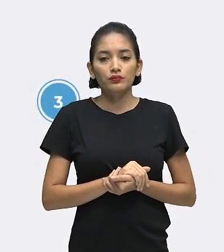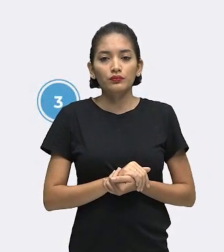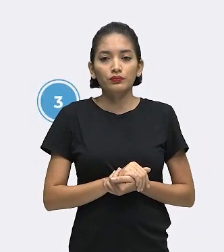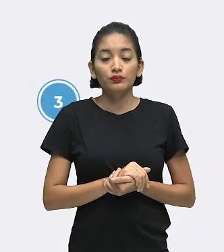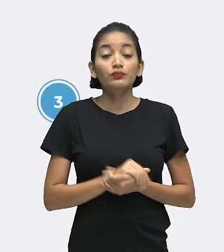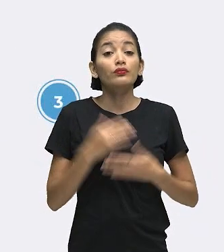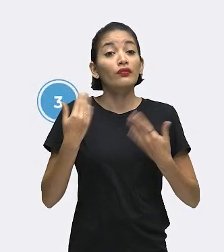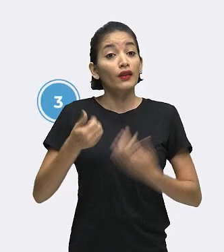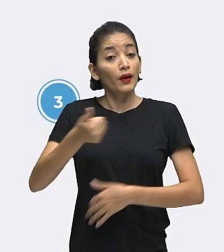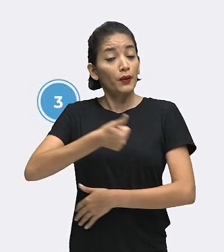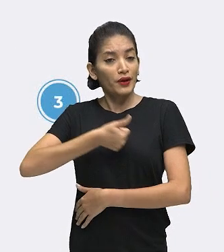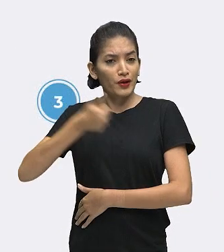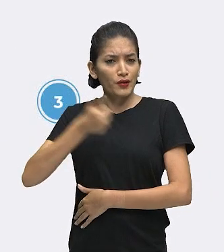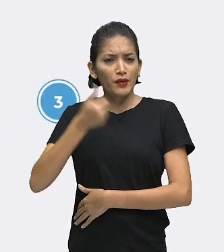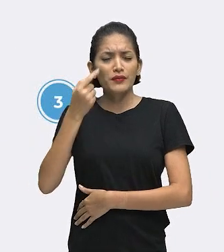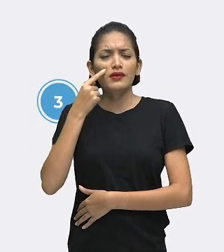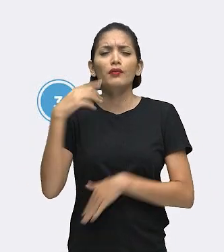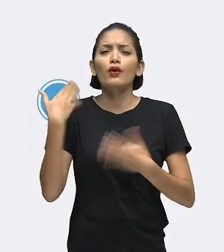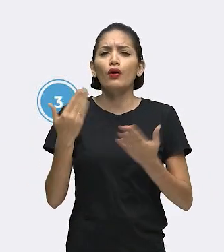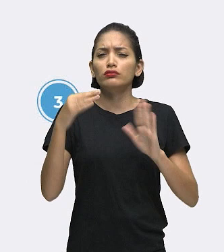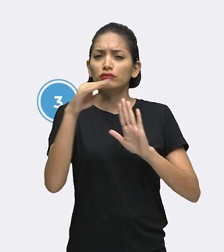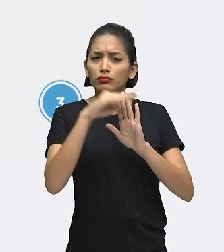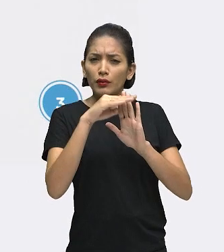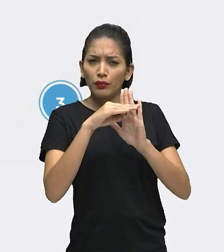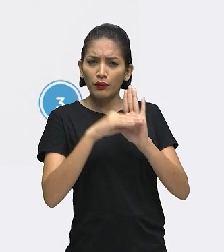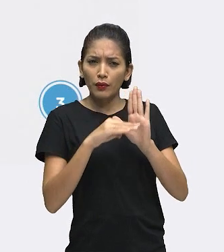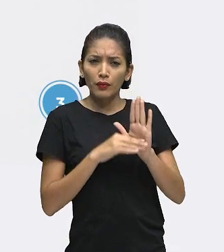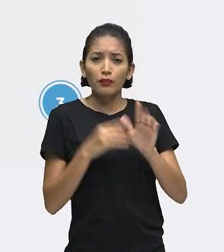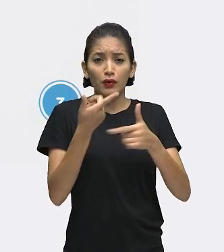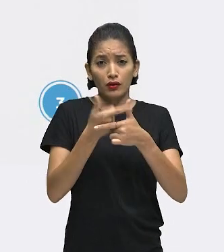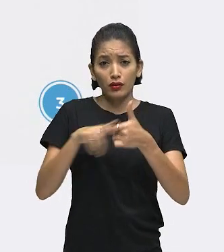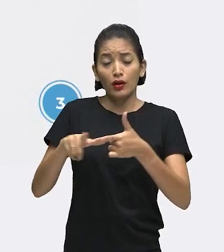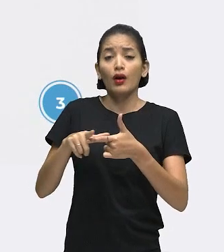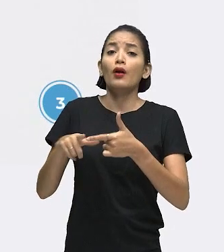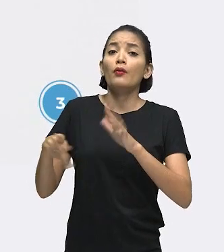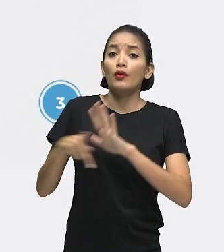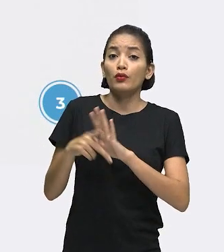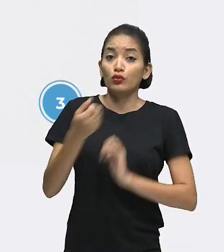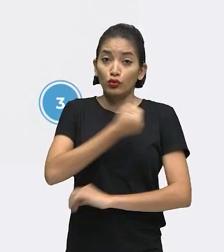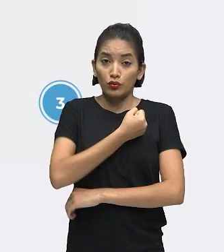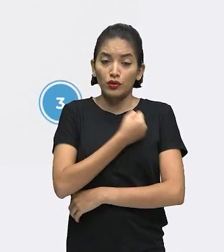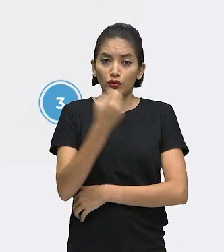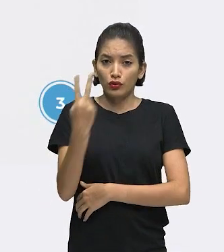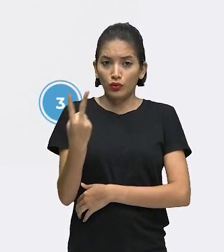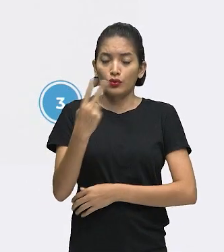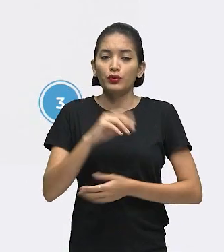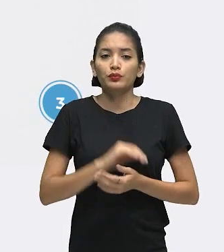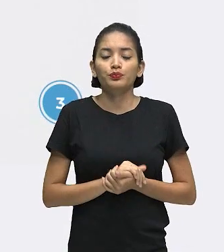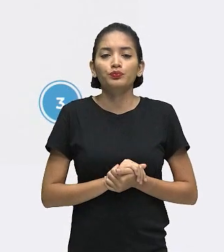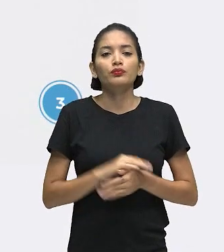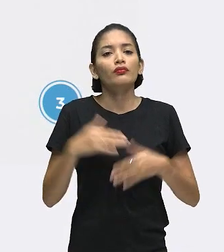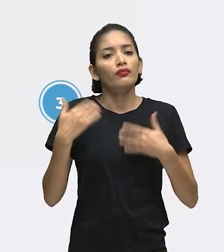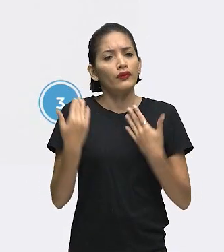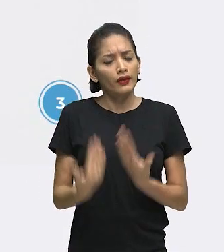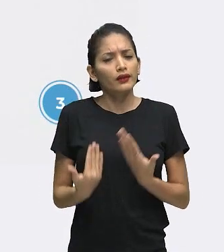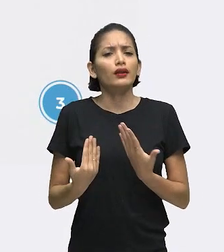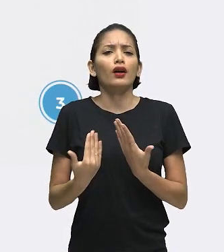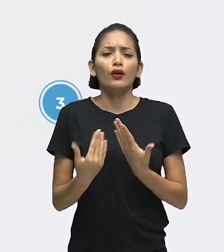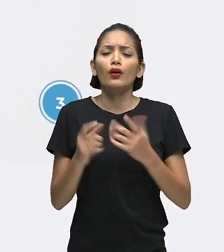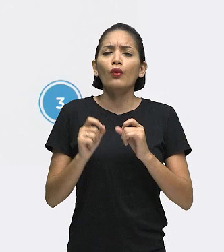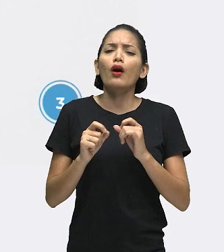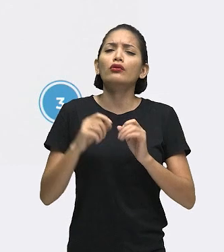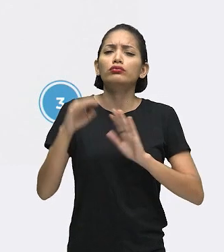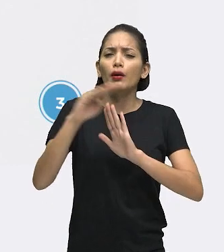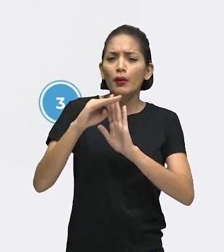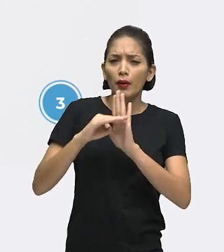Primeiro a gente vai ver os critérios de divisibilidade por 2. Os critérios de divisibilidade por 2 é bem